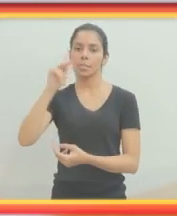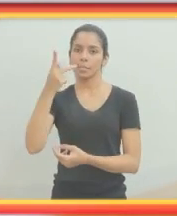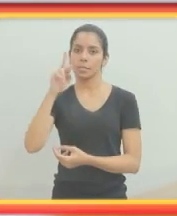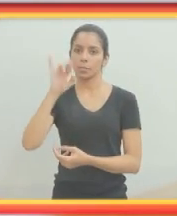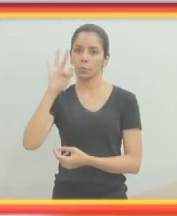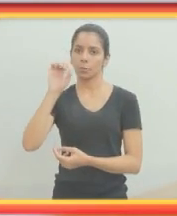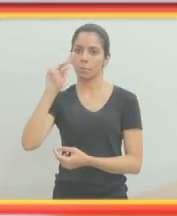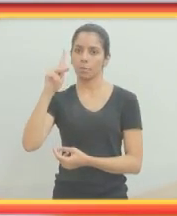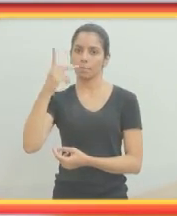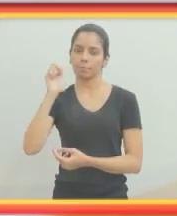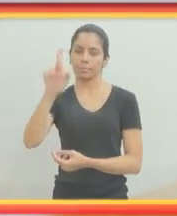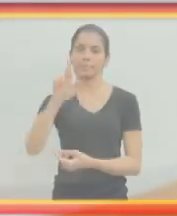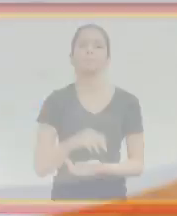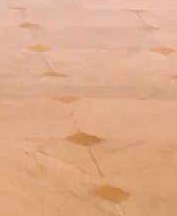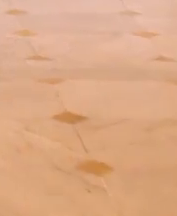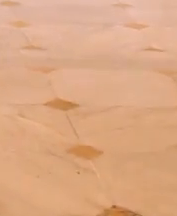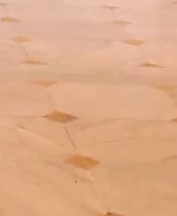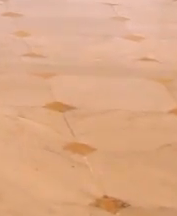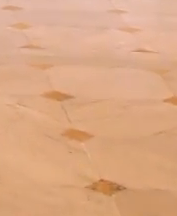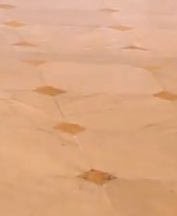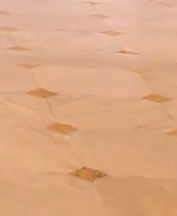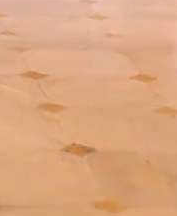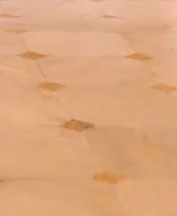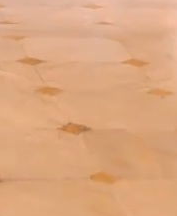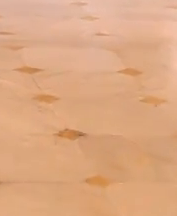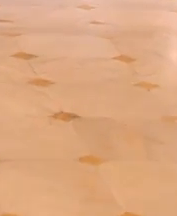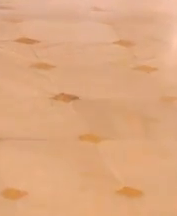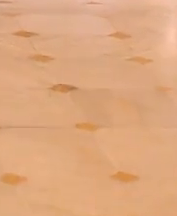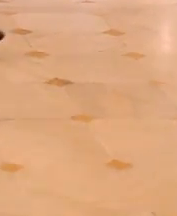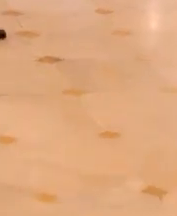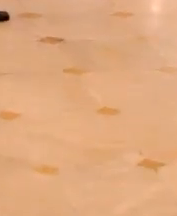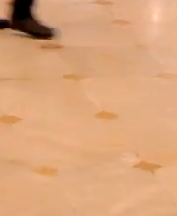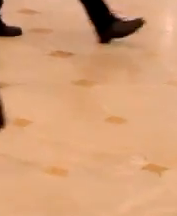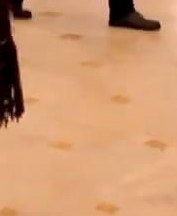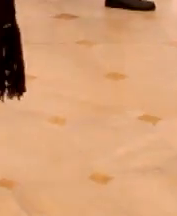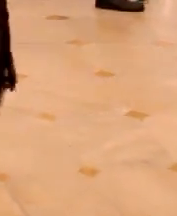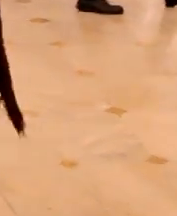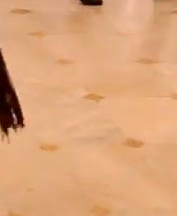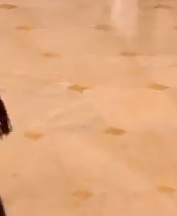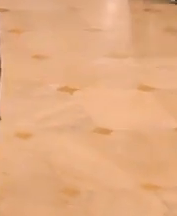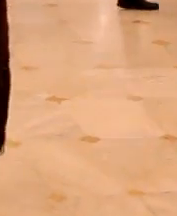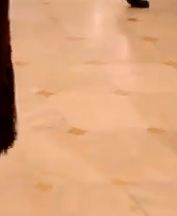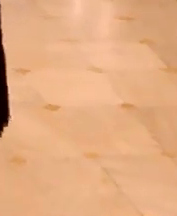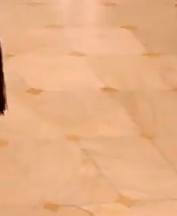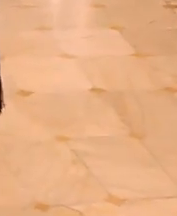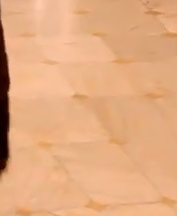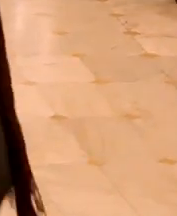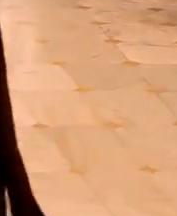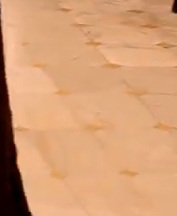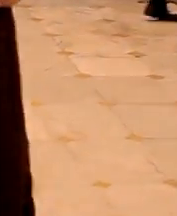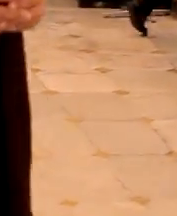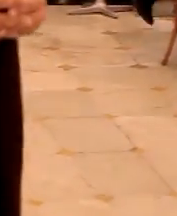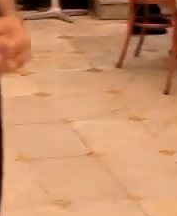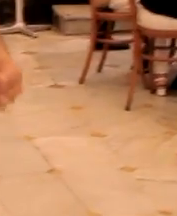desafio de interpretar o Christopher. Homem caminha em um saguão. Ele para e olha para o teto circular.